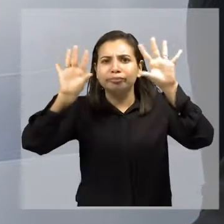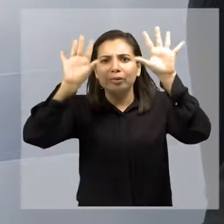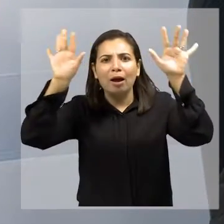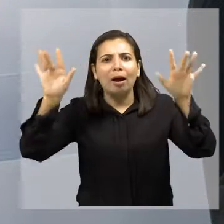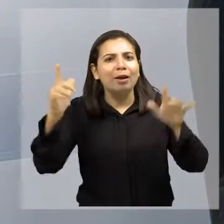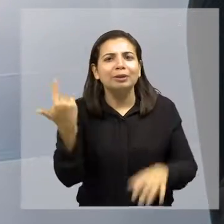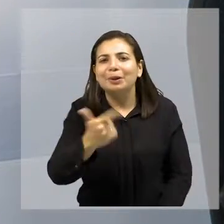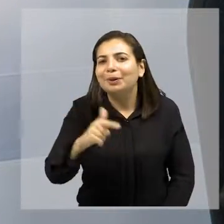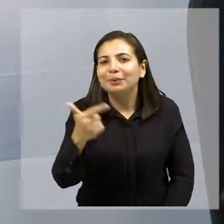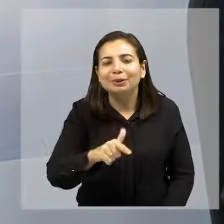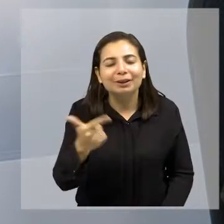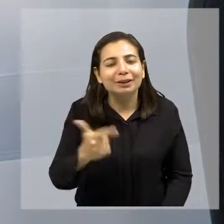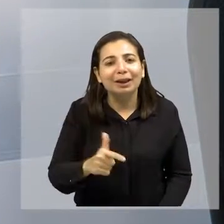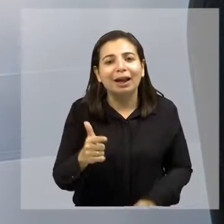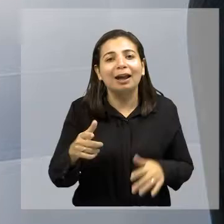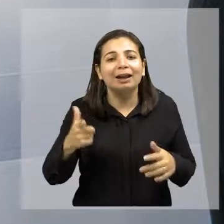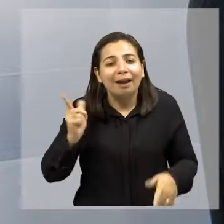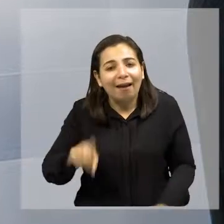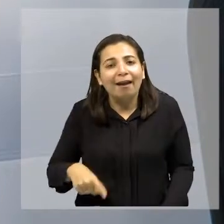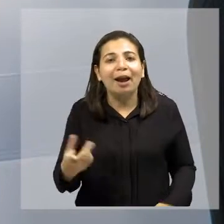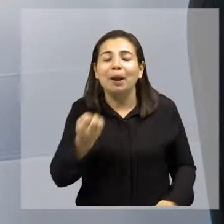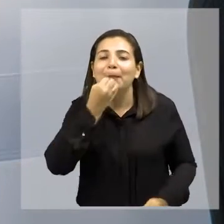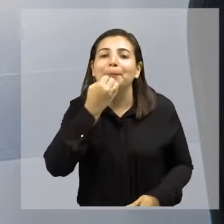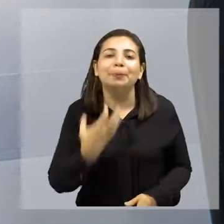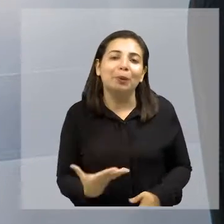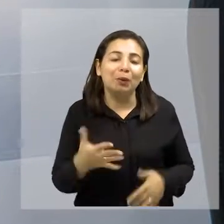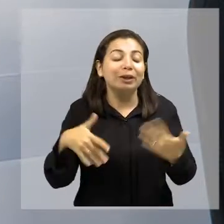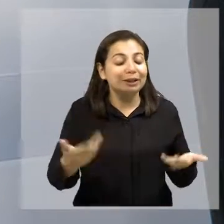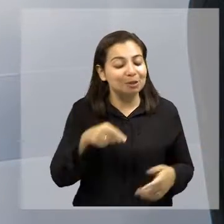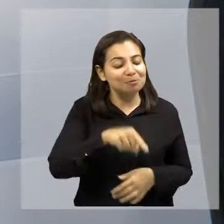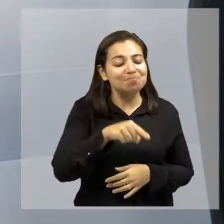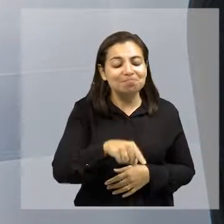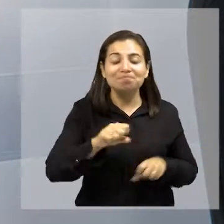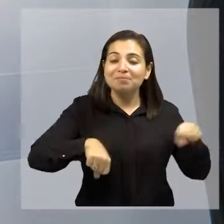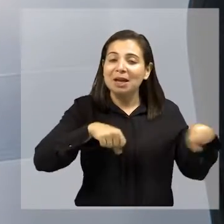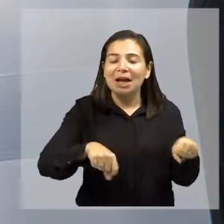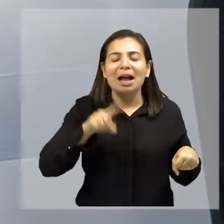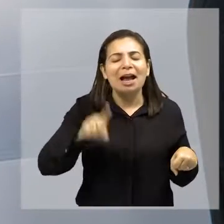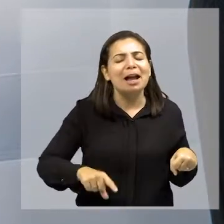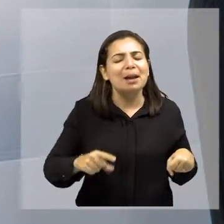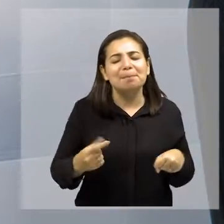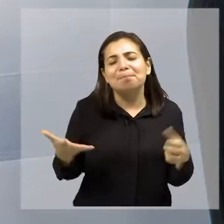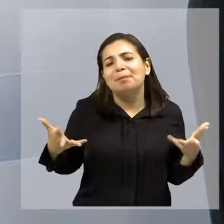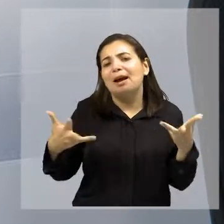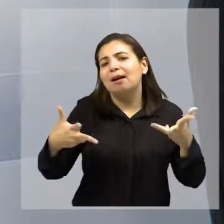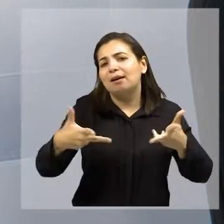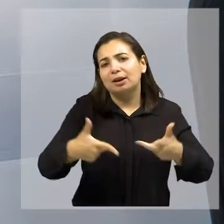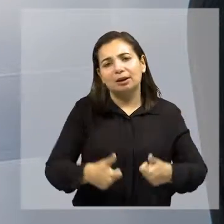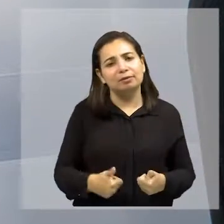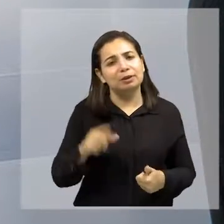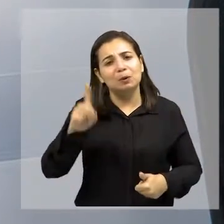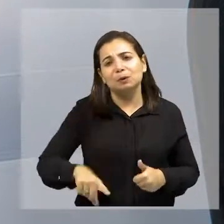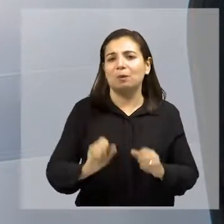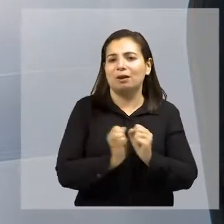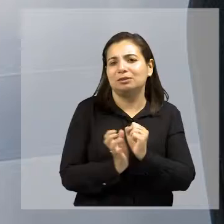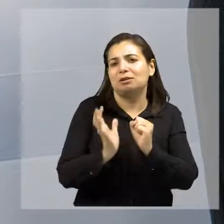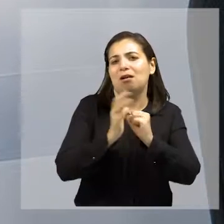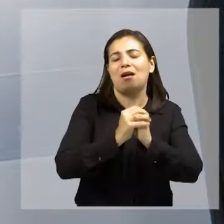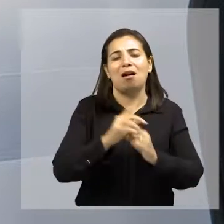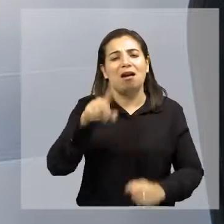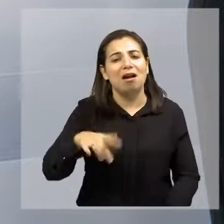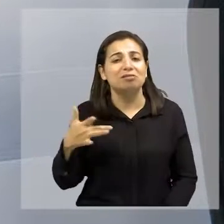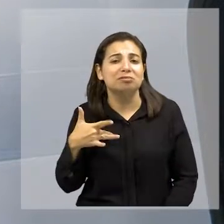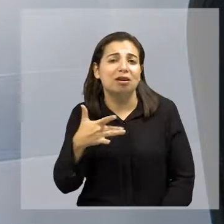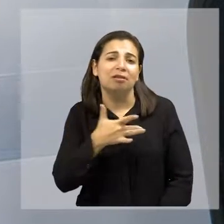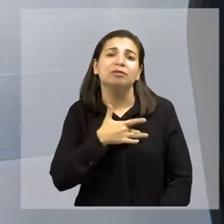fóssil. Então, na verdade, é um meio de transporte absolutamente moderno, sustentável,